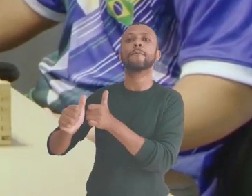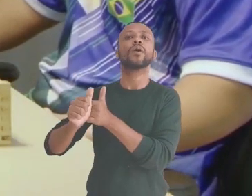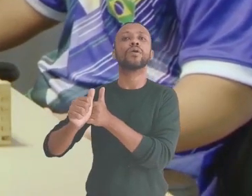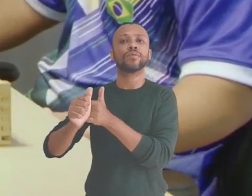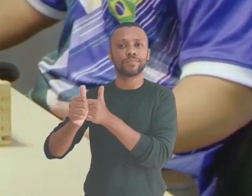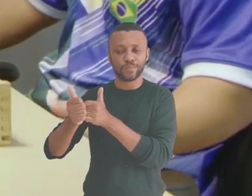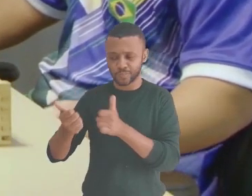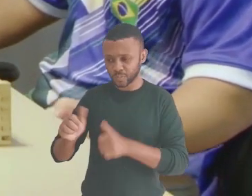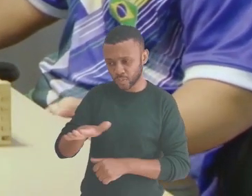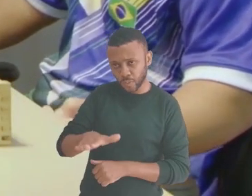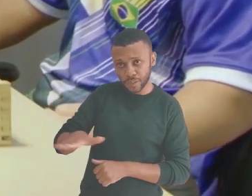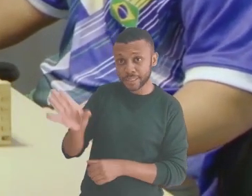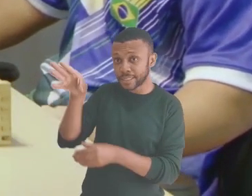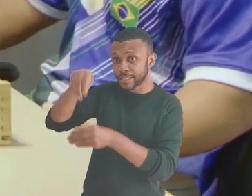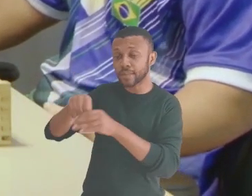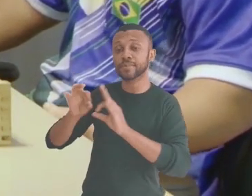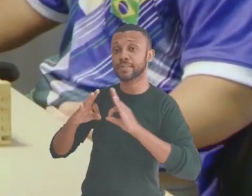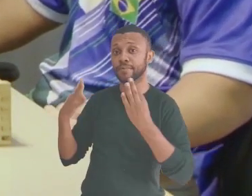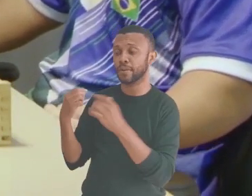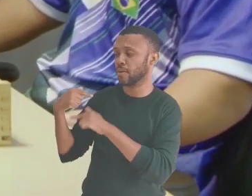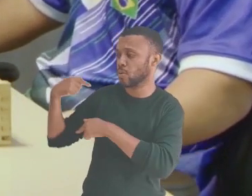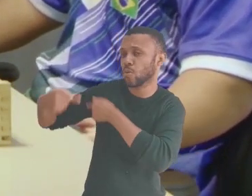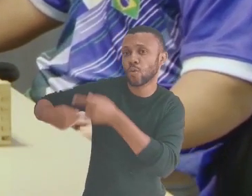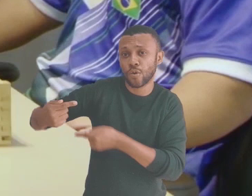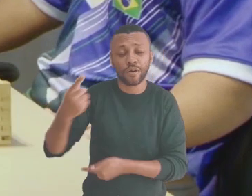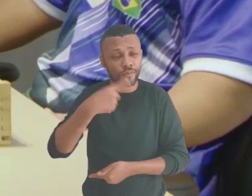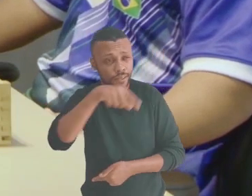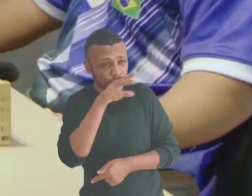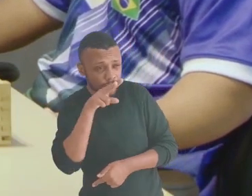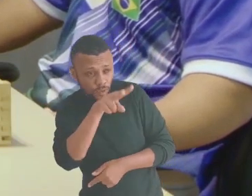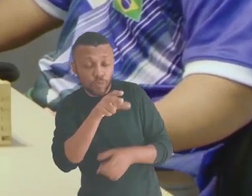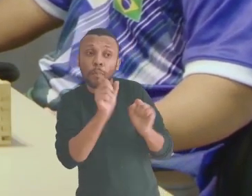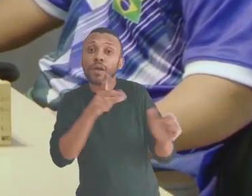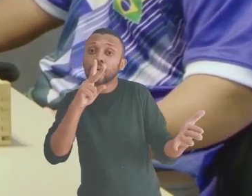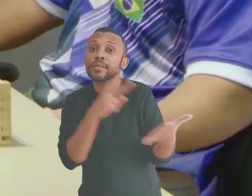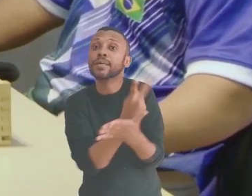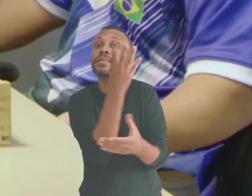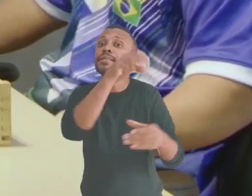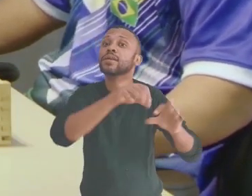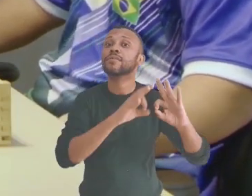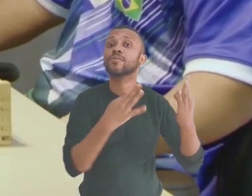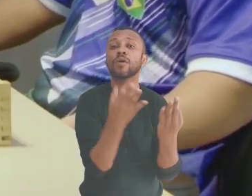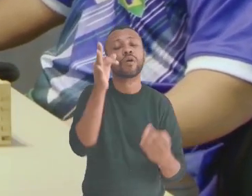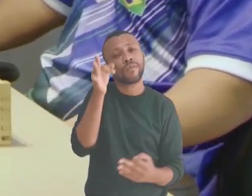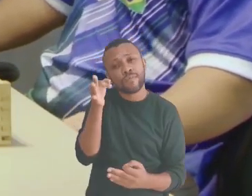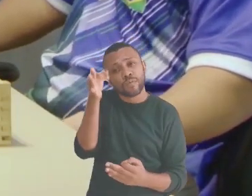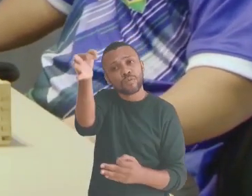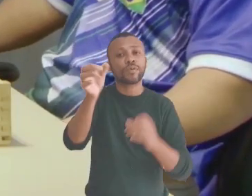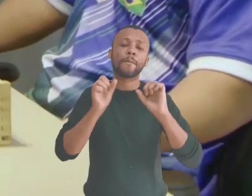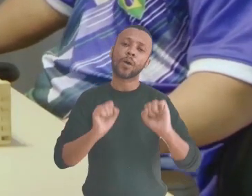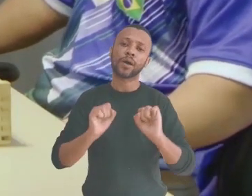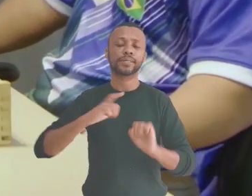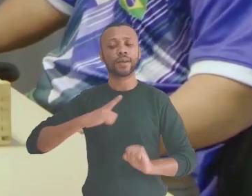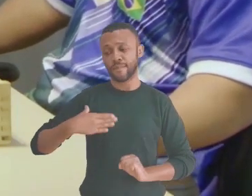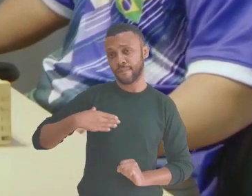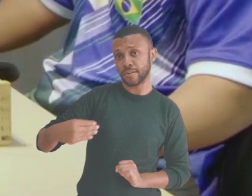Com o nanismo nas famílias. Então, olha, você que está vendo a gente aí, isso pode acontecer dentro da sua família. Amanhã ou depois você pode ter um filho, um neto